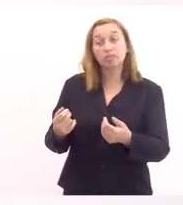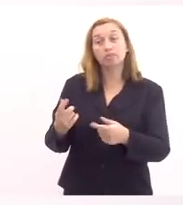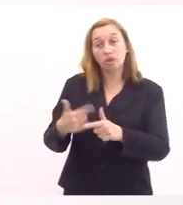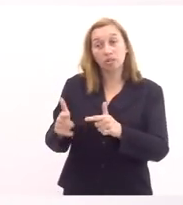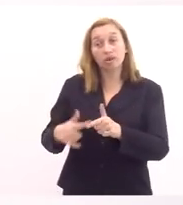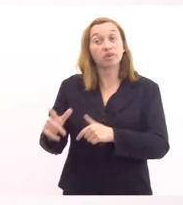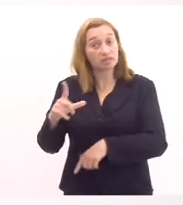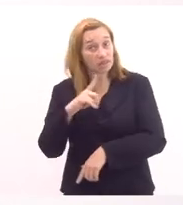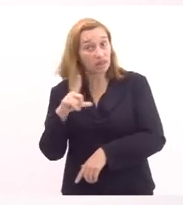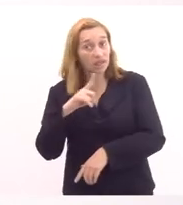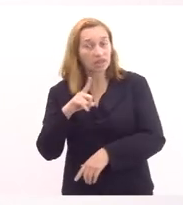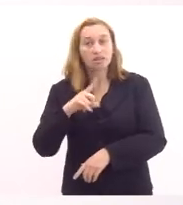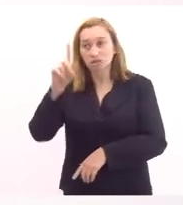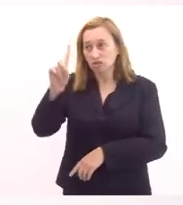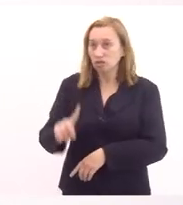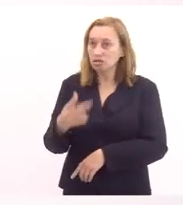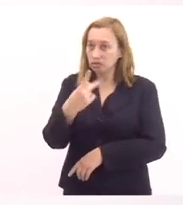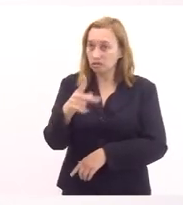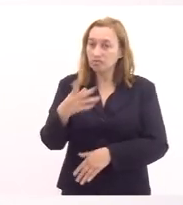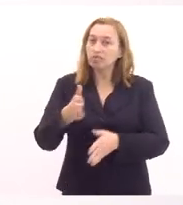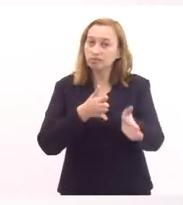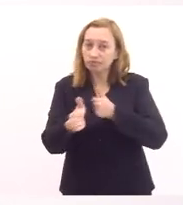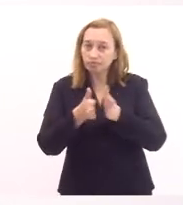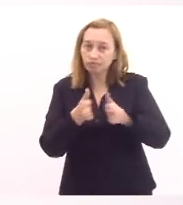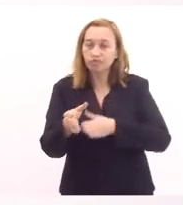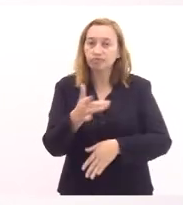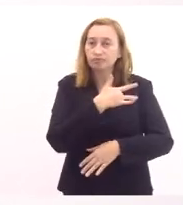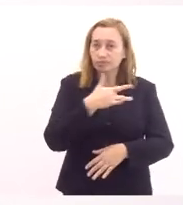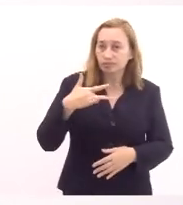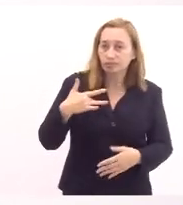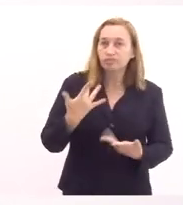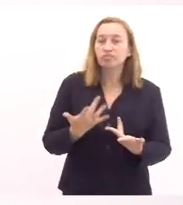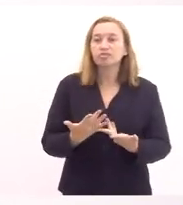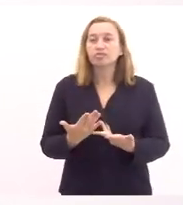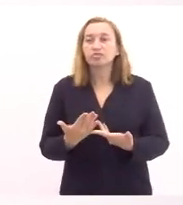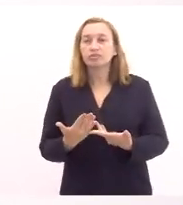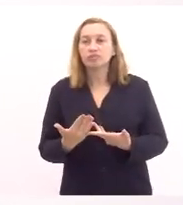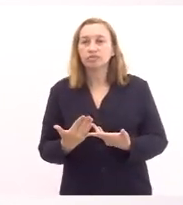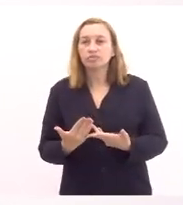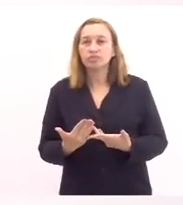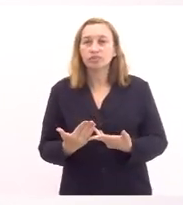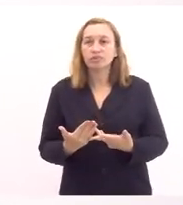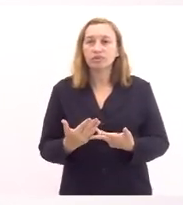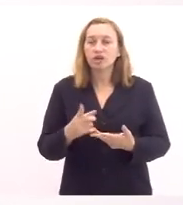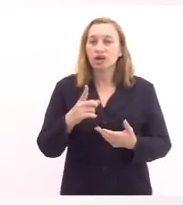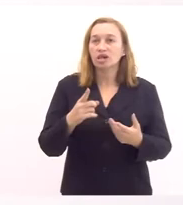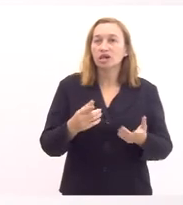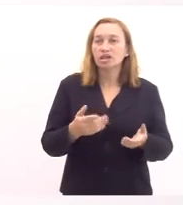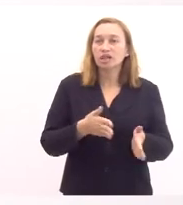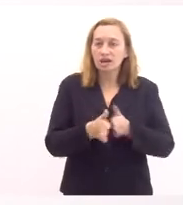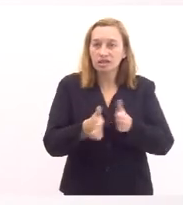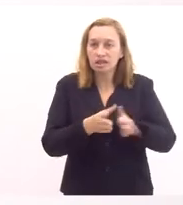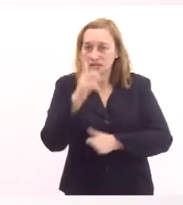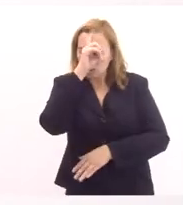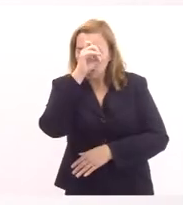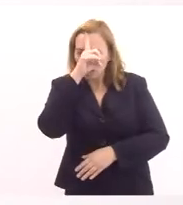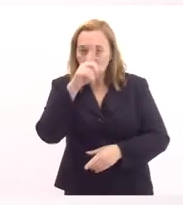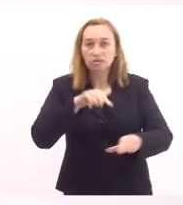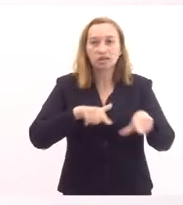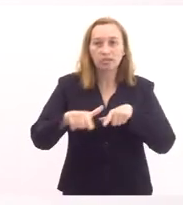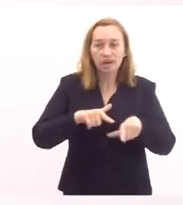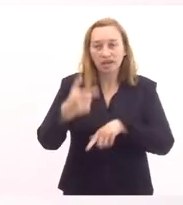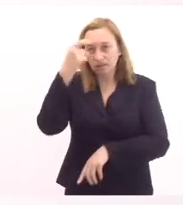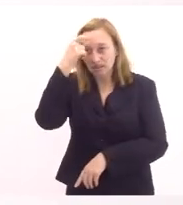a conscientização sobre seus direitos né de acesso com a identificação da sua maternidade de referência então trabalhar nessa